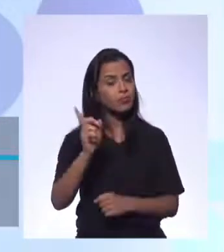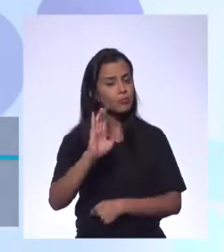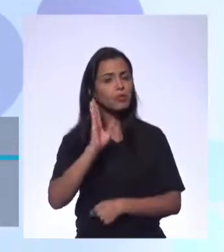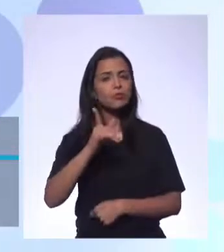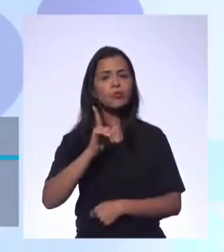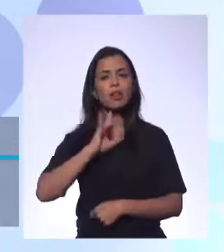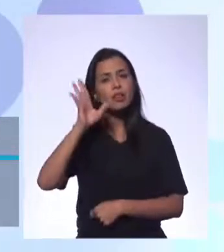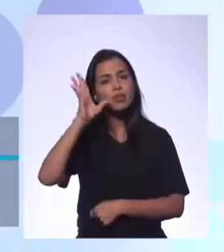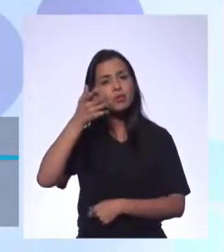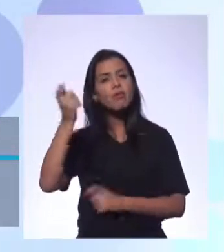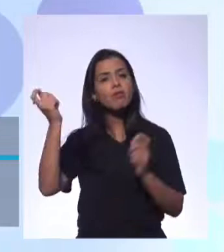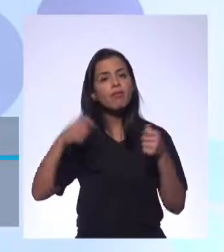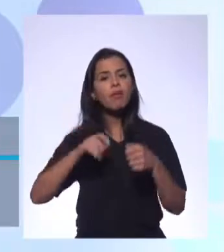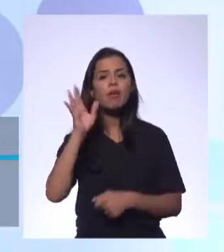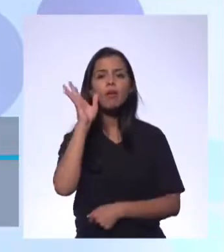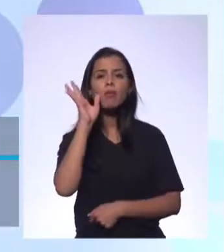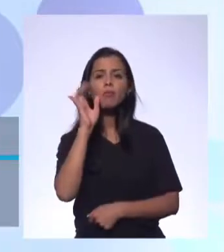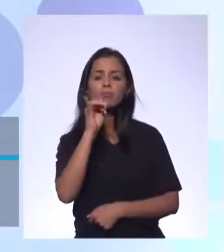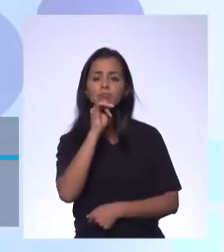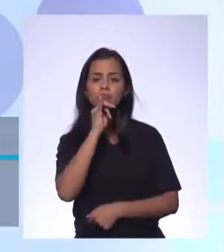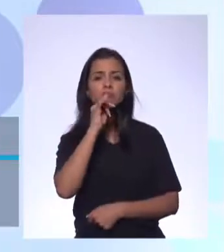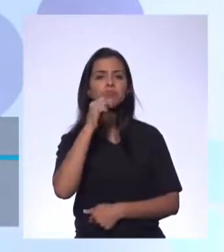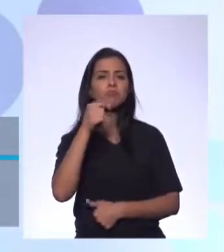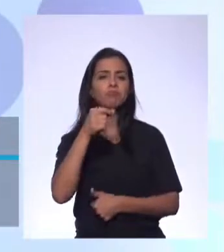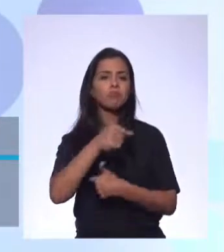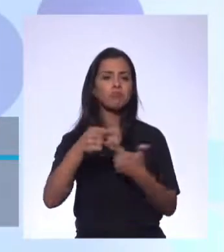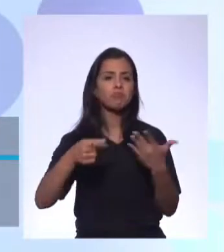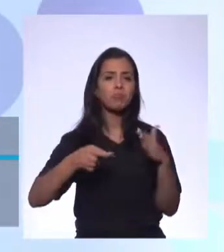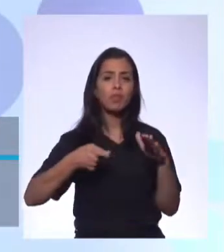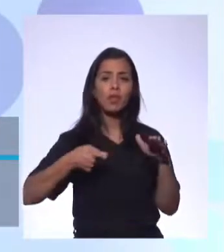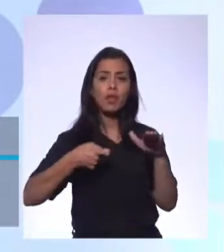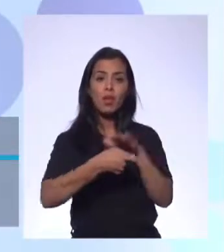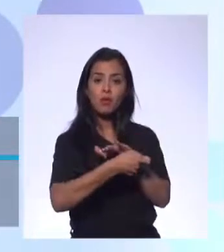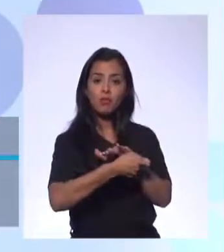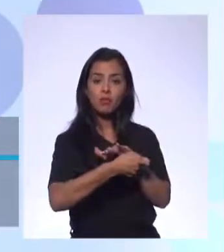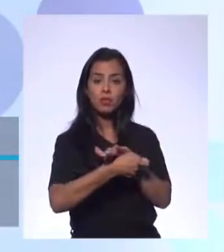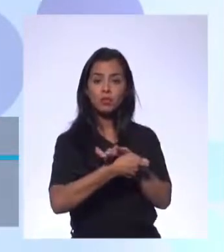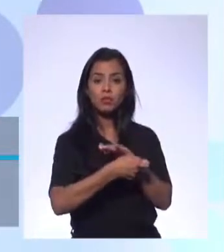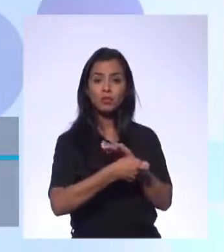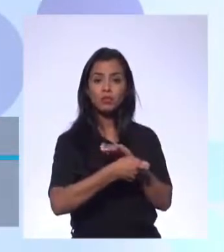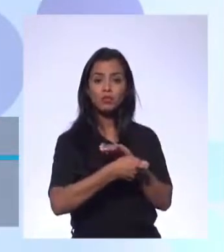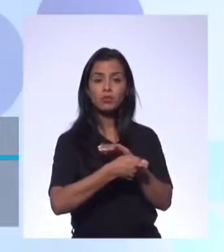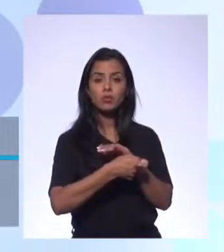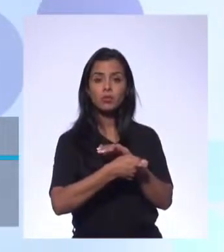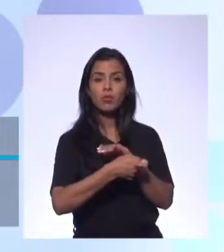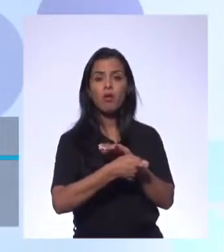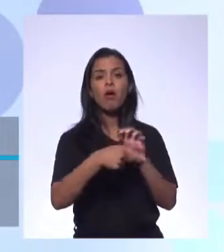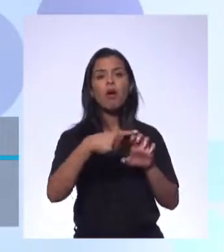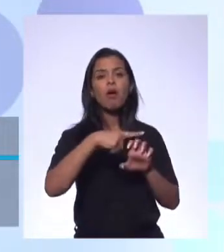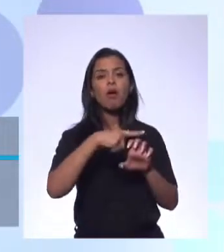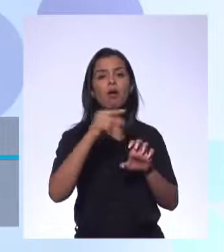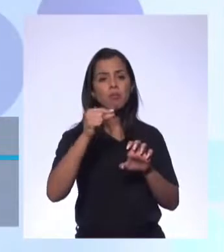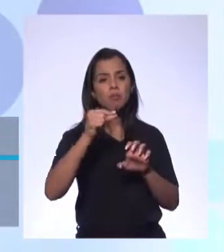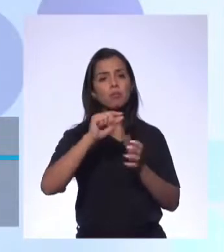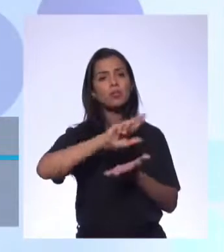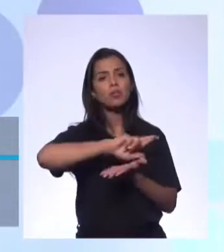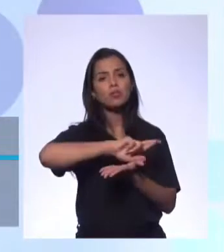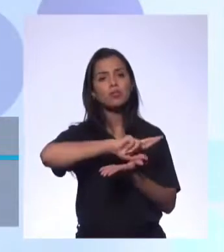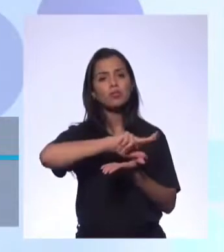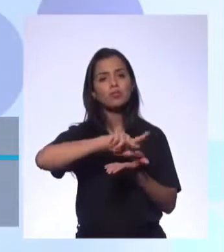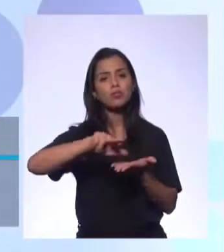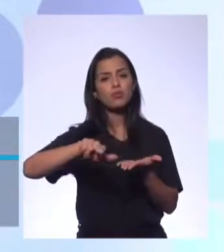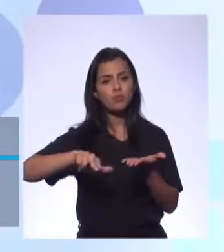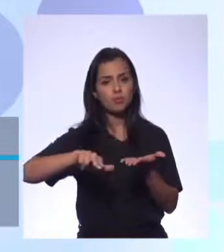soluções possíveis, né? Uma delas é investir pesado no empreendedorismo, né? Diversificar